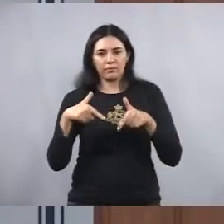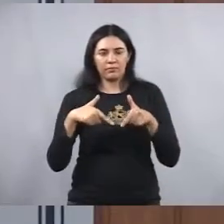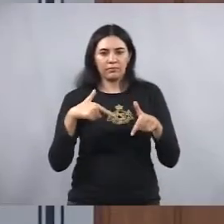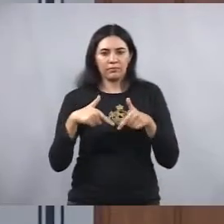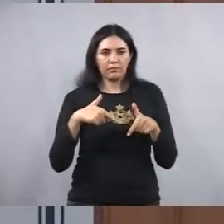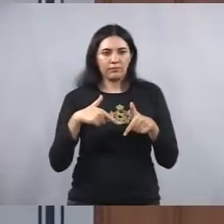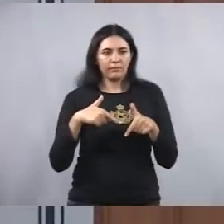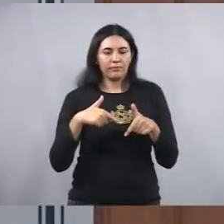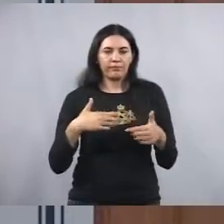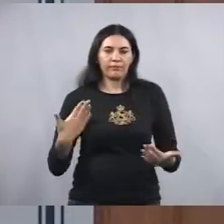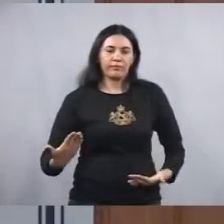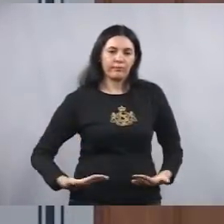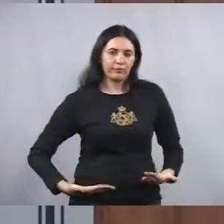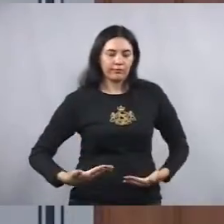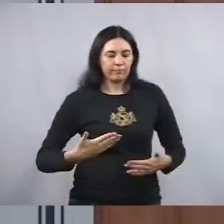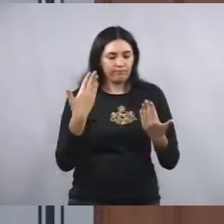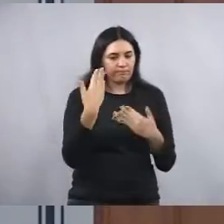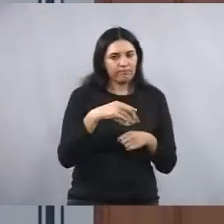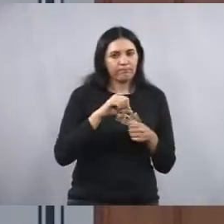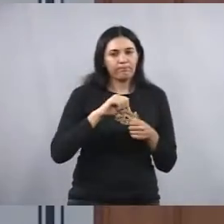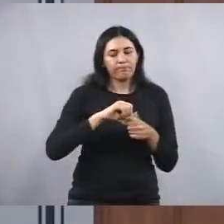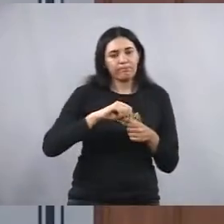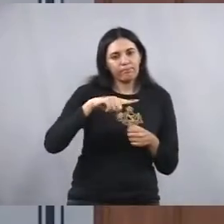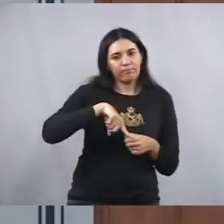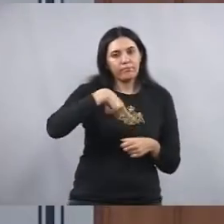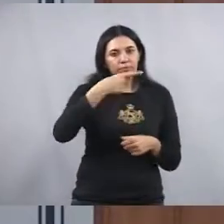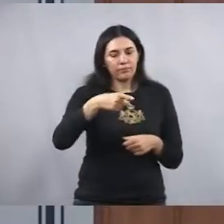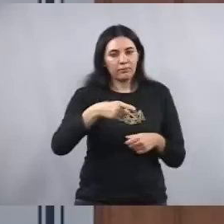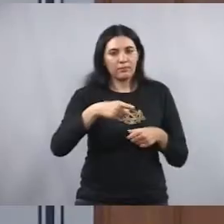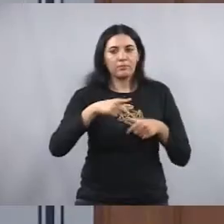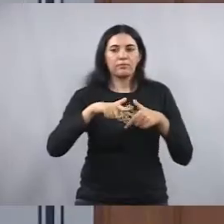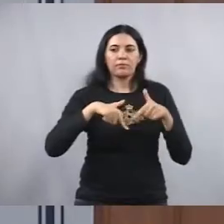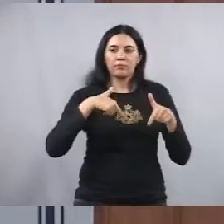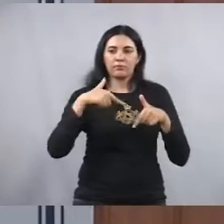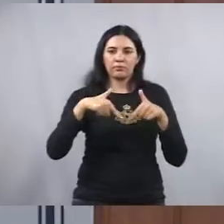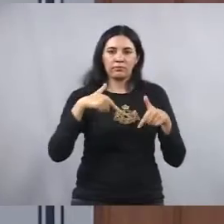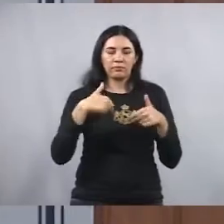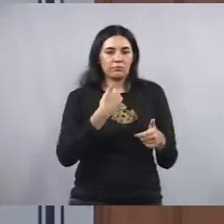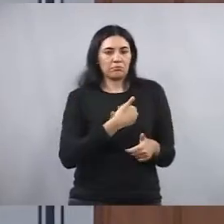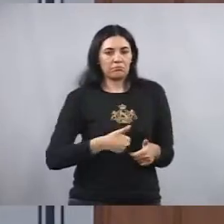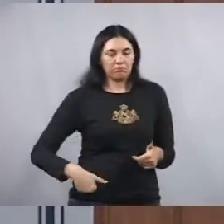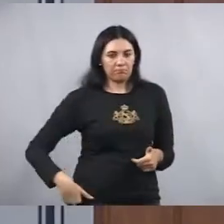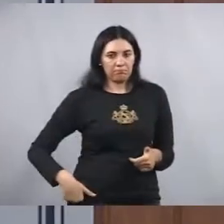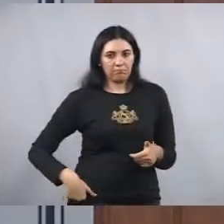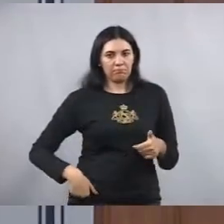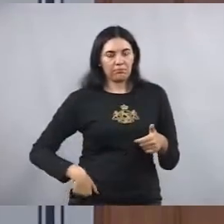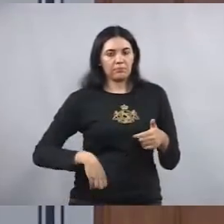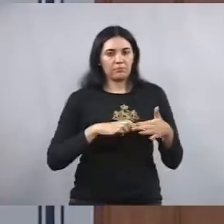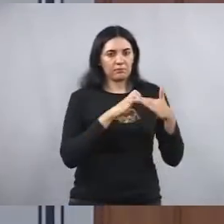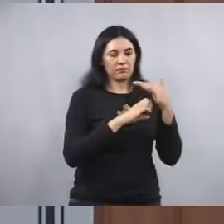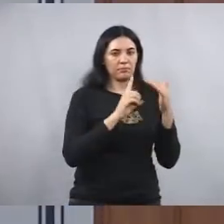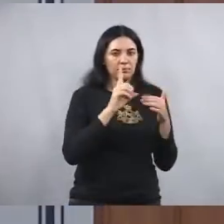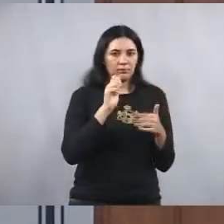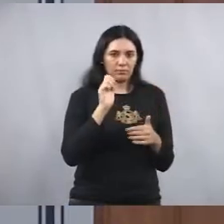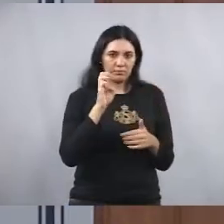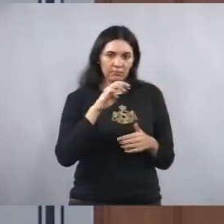pressa o concurso entra no serviço público aí a empresa Odair